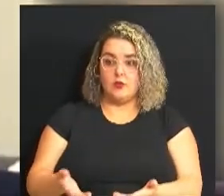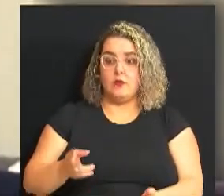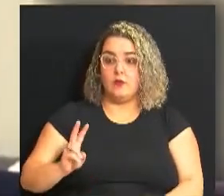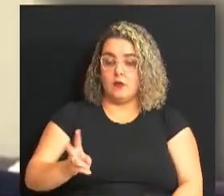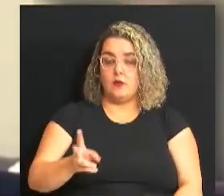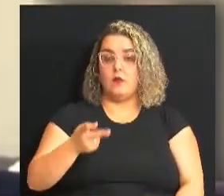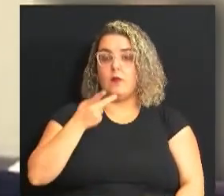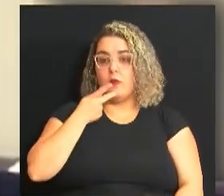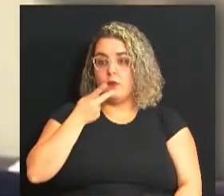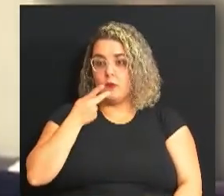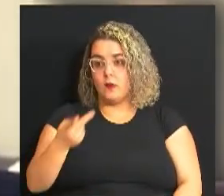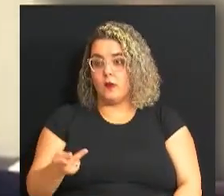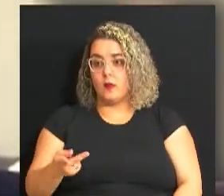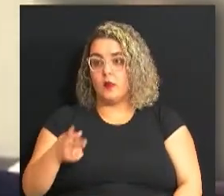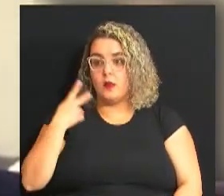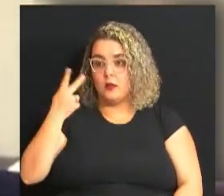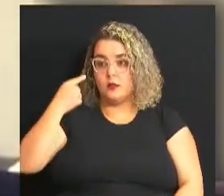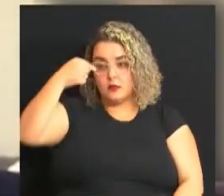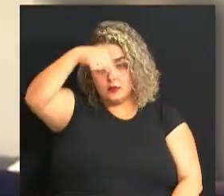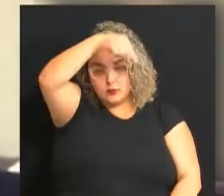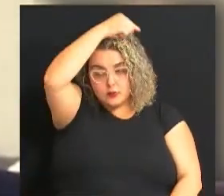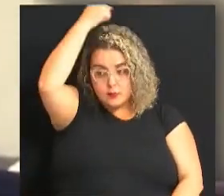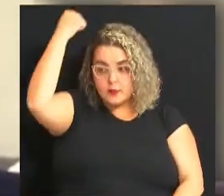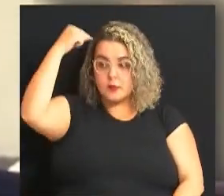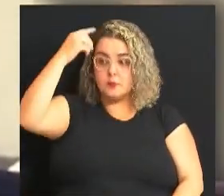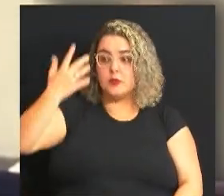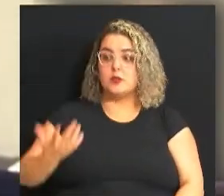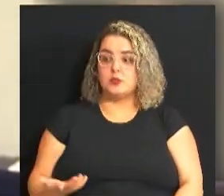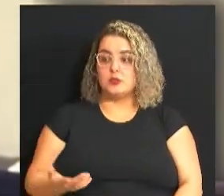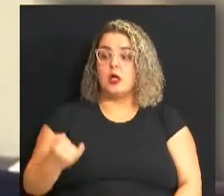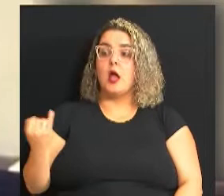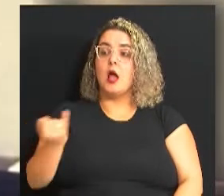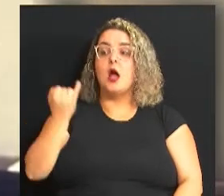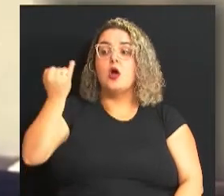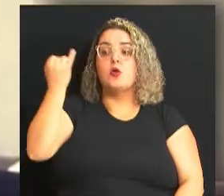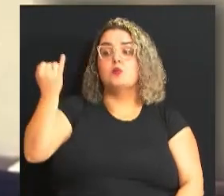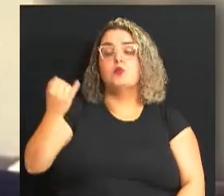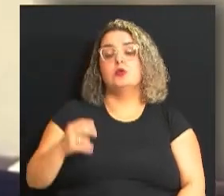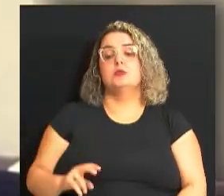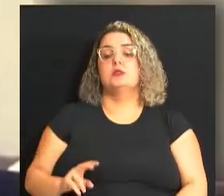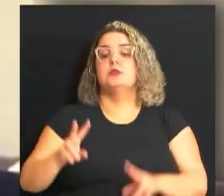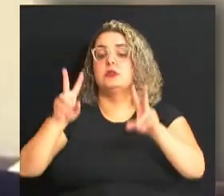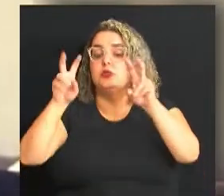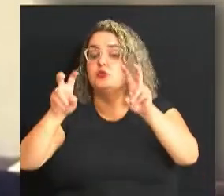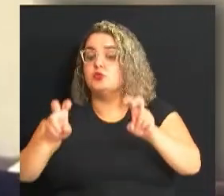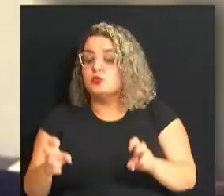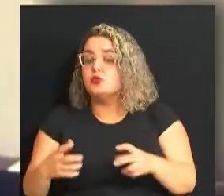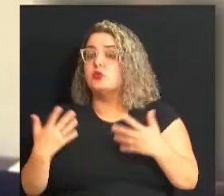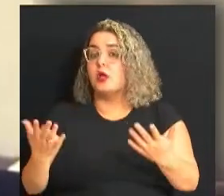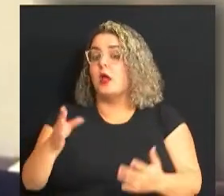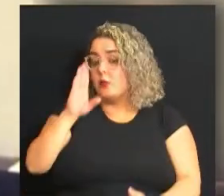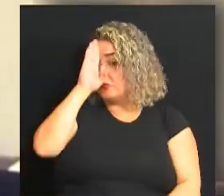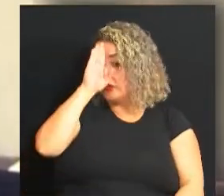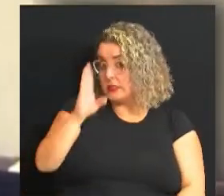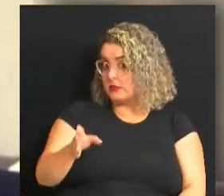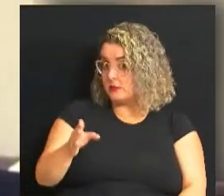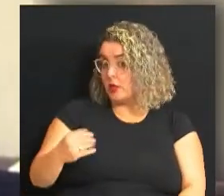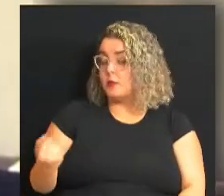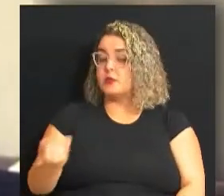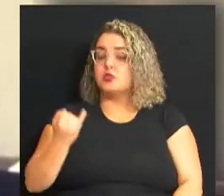comento com o vereador Paulo Gaspar a importância dos assuntos e principalmente a